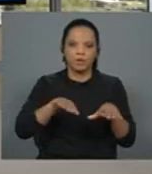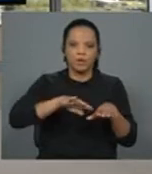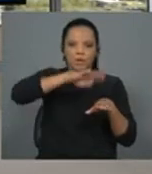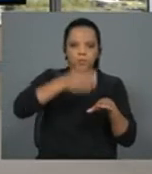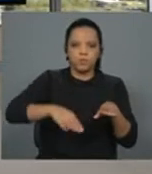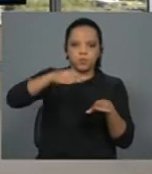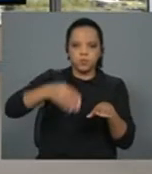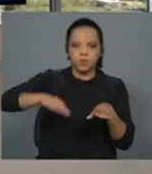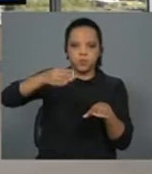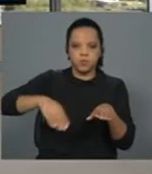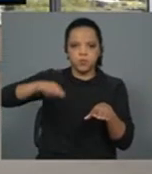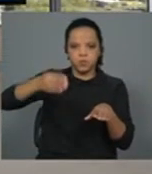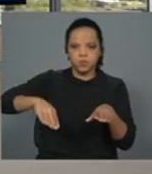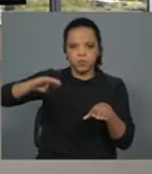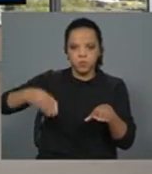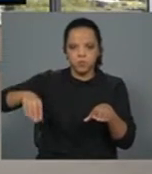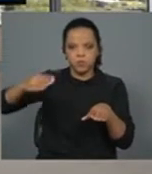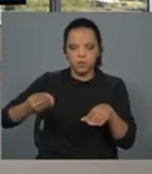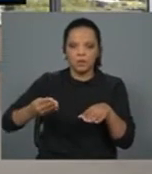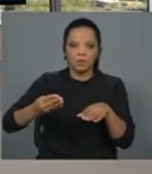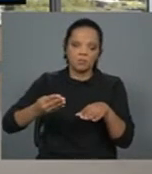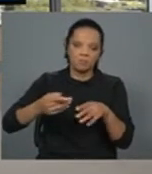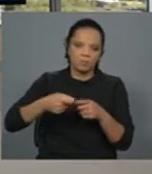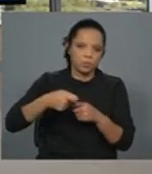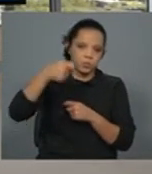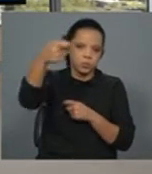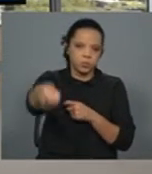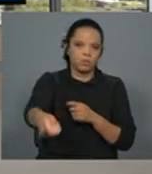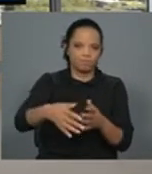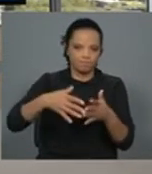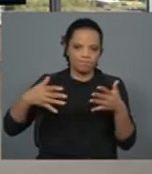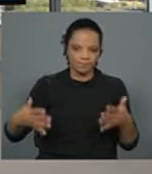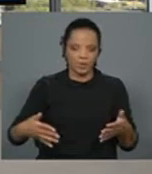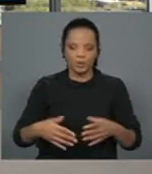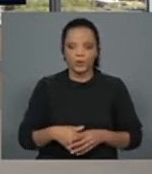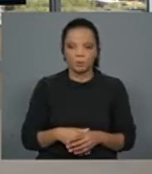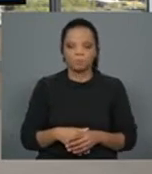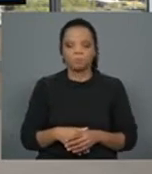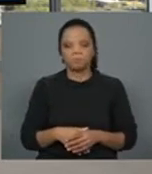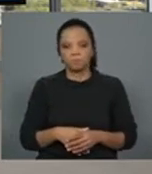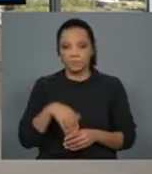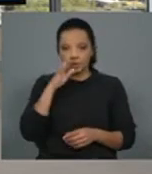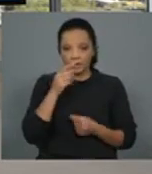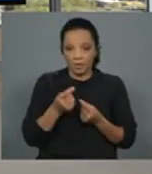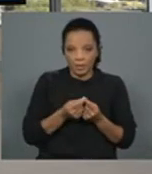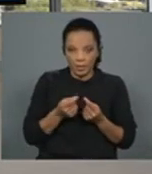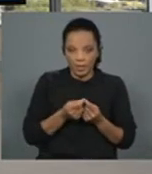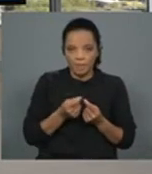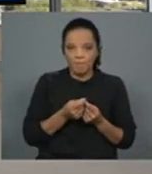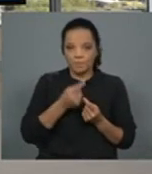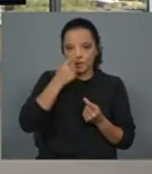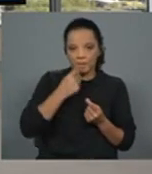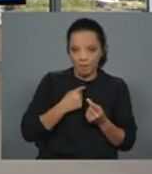ondas sísmicas que viajam a distâncias mais ou menos grandes. Tipicamente, quanto mais próximo da